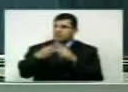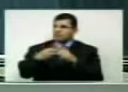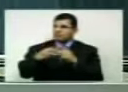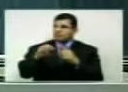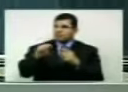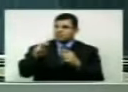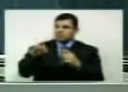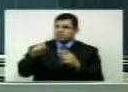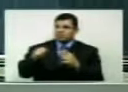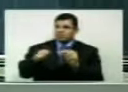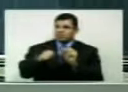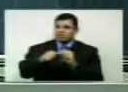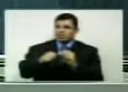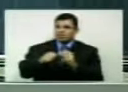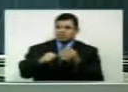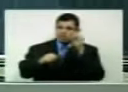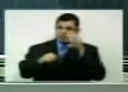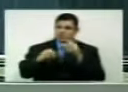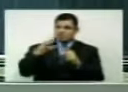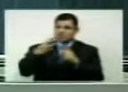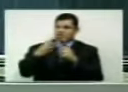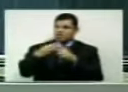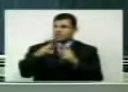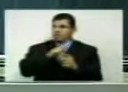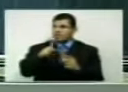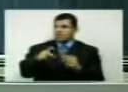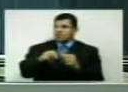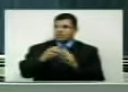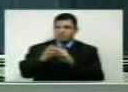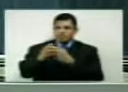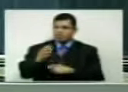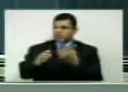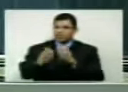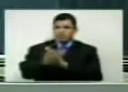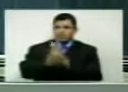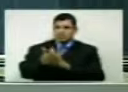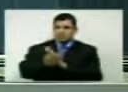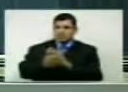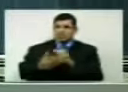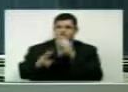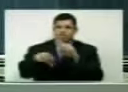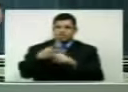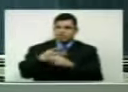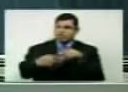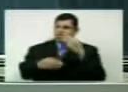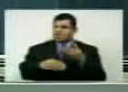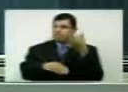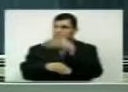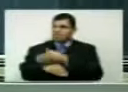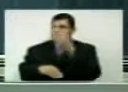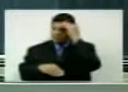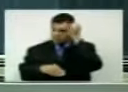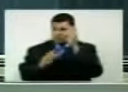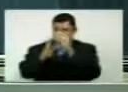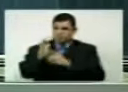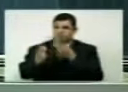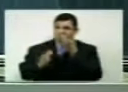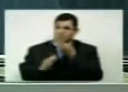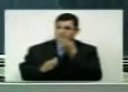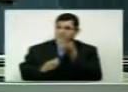de Altazes fazer o seu preventivo, e as 3 vezes o preventivo foi adiado. E depois que eu visitei lá, sabe o que o diretor do